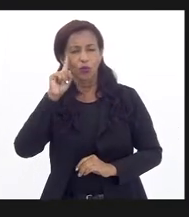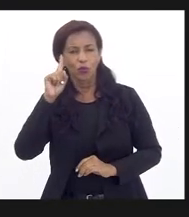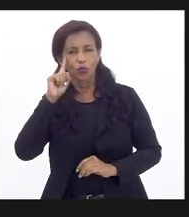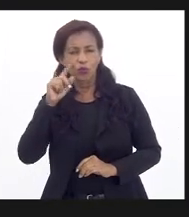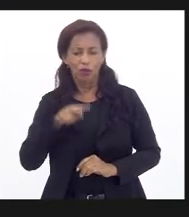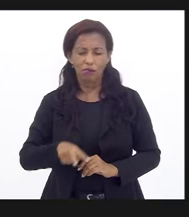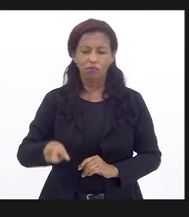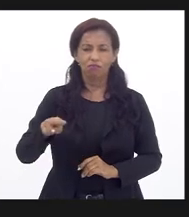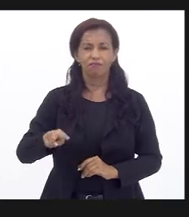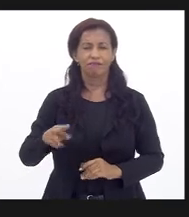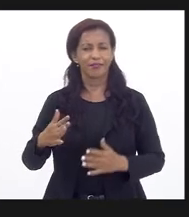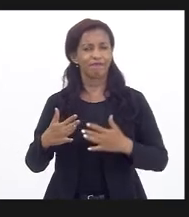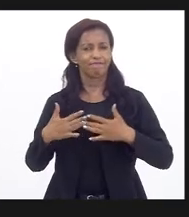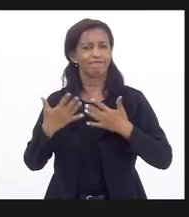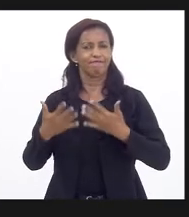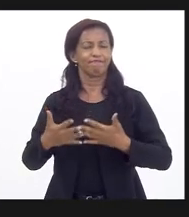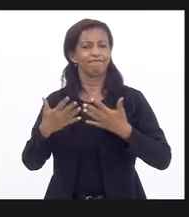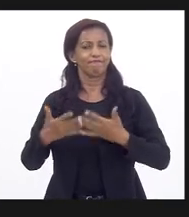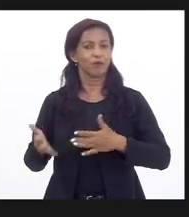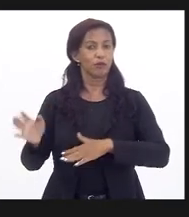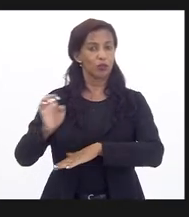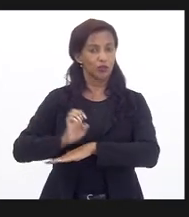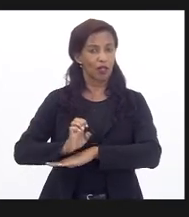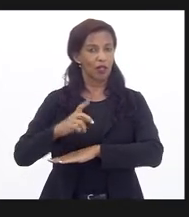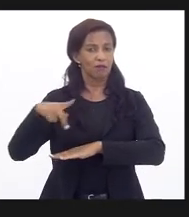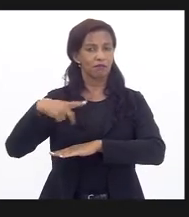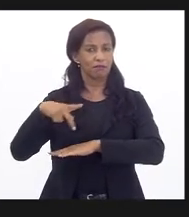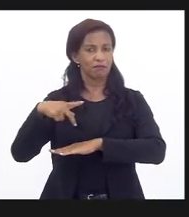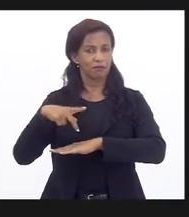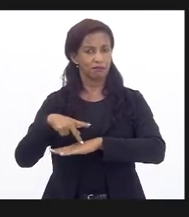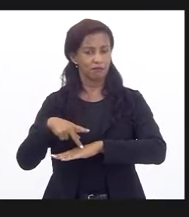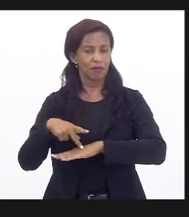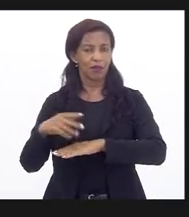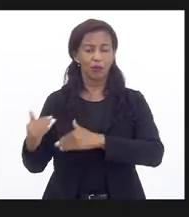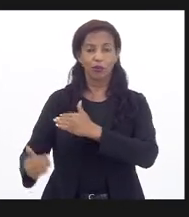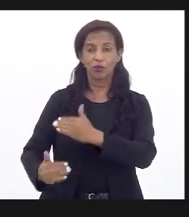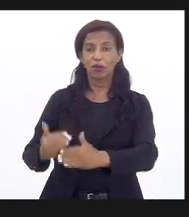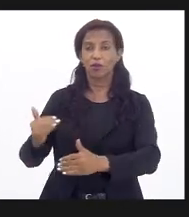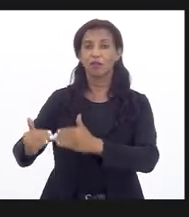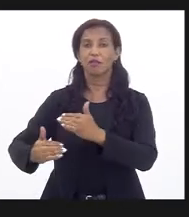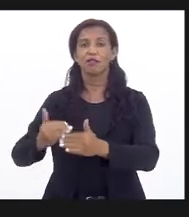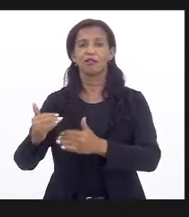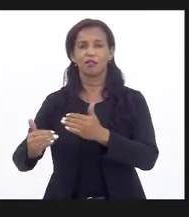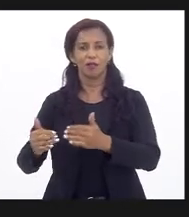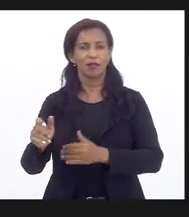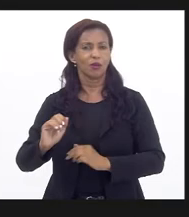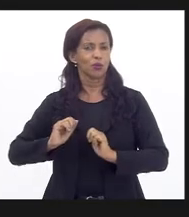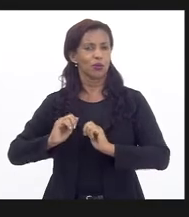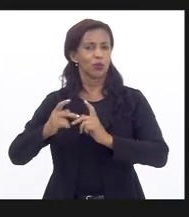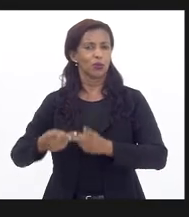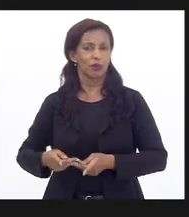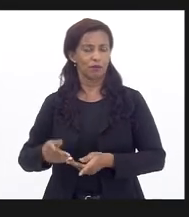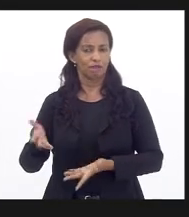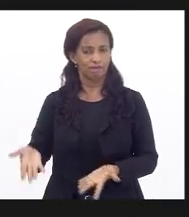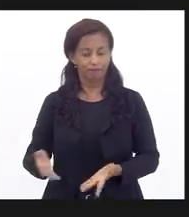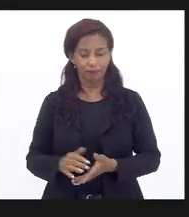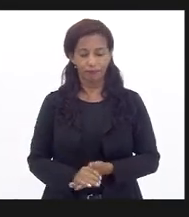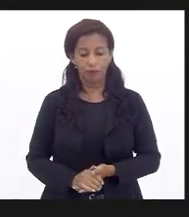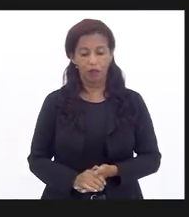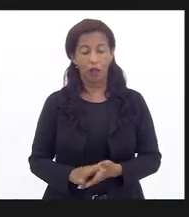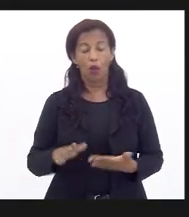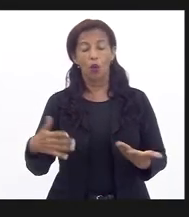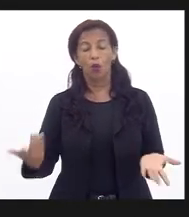pela educação do nosso Estado e do nosso país para o pleno desenvolvimento do ser humano. Quando eu